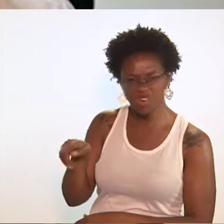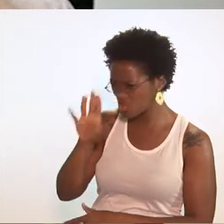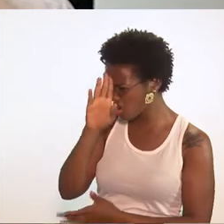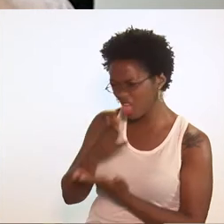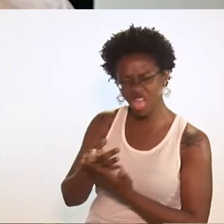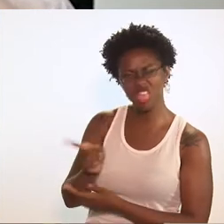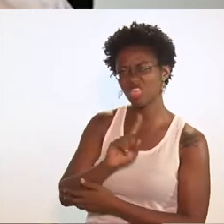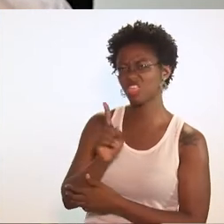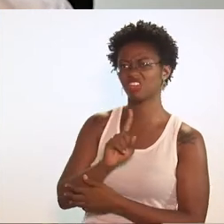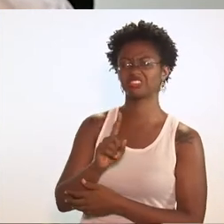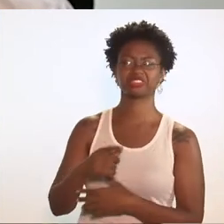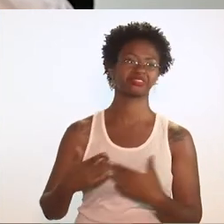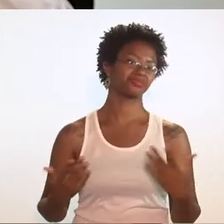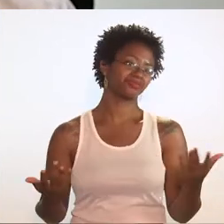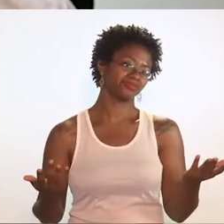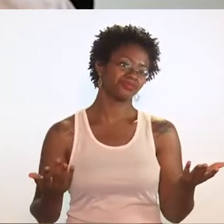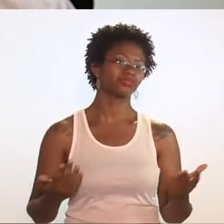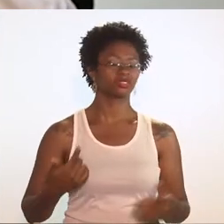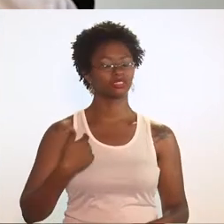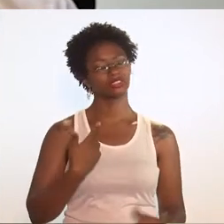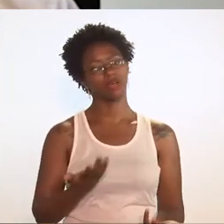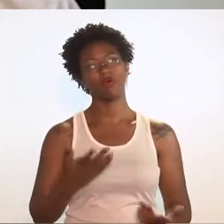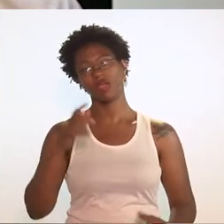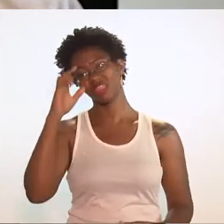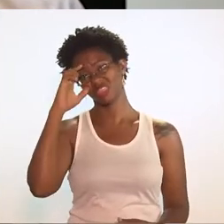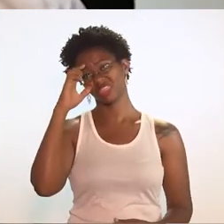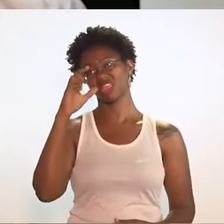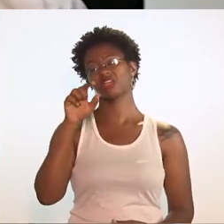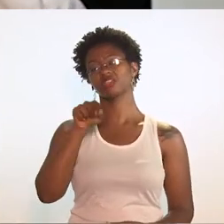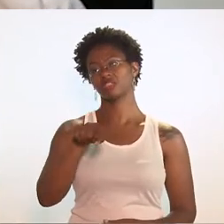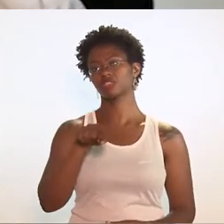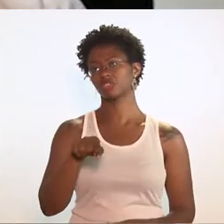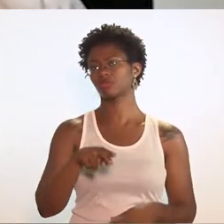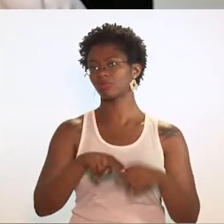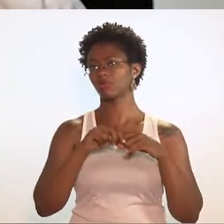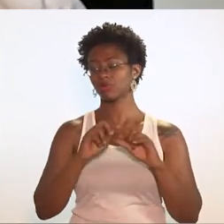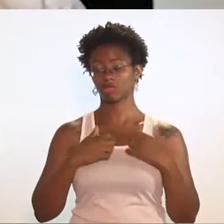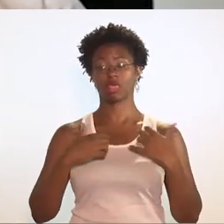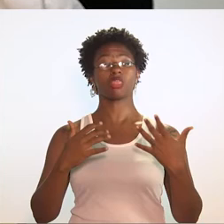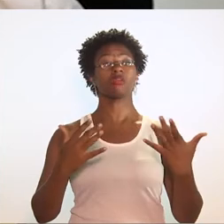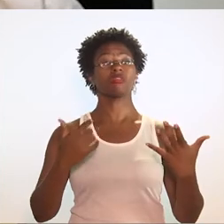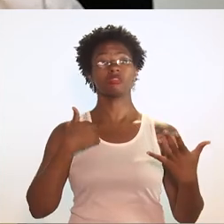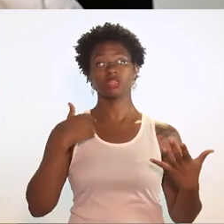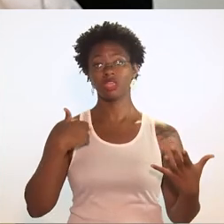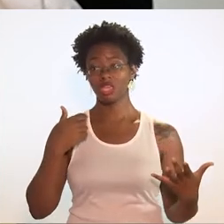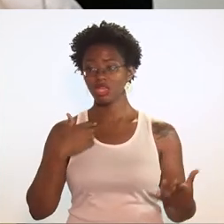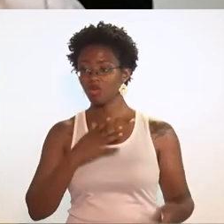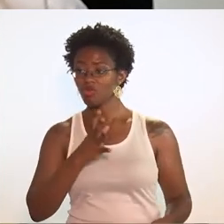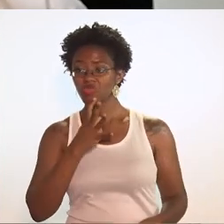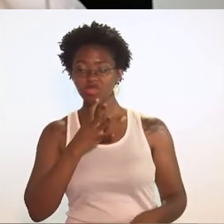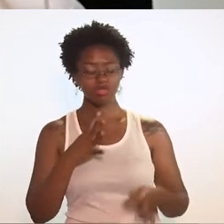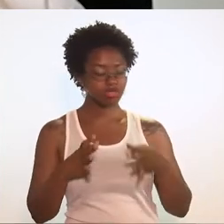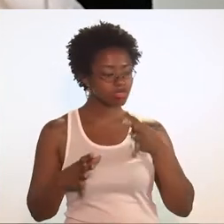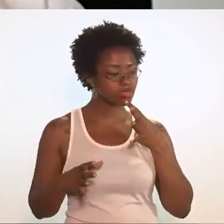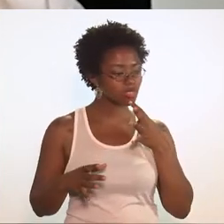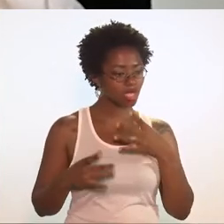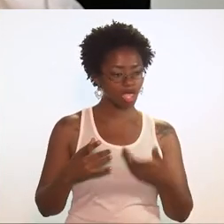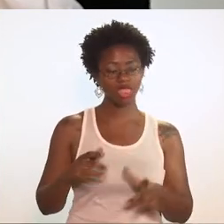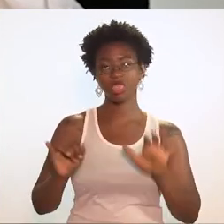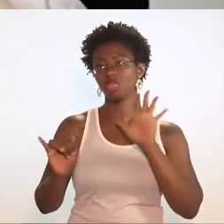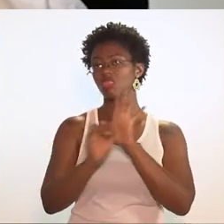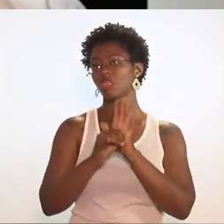seu irmão, não acredito, né? Então, é muito interessante isso, porque, de repente, eu fui descobrindo